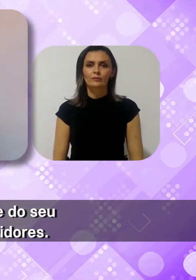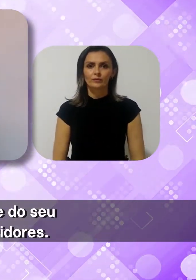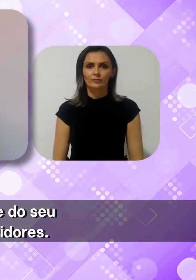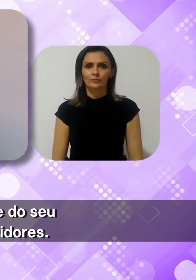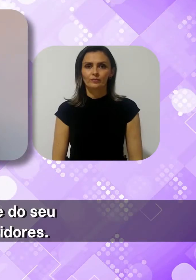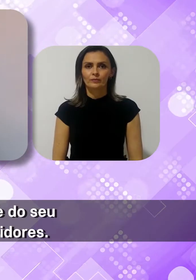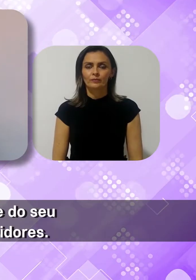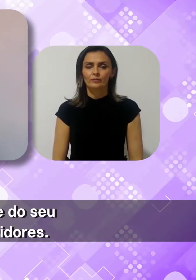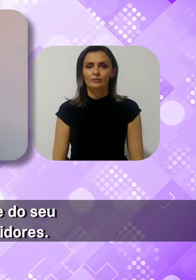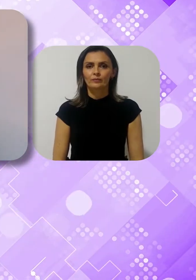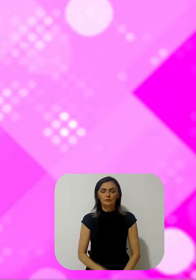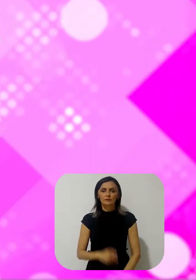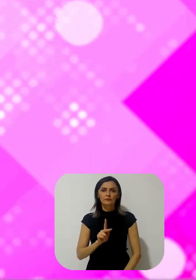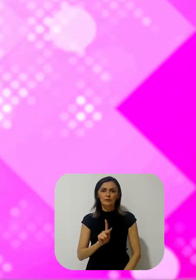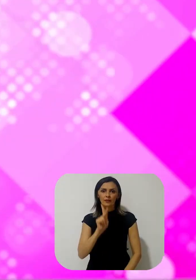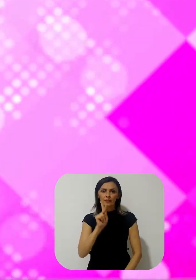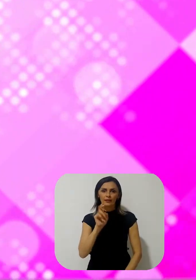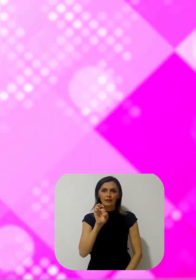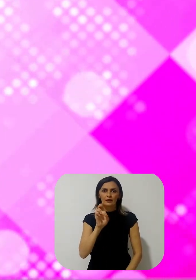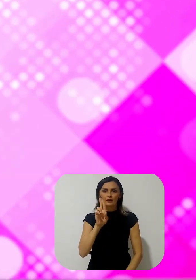quadro de servidores.